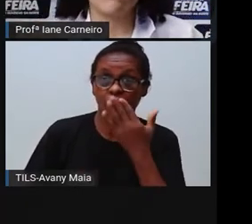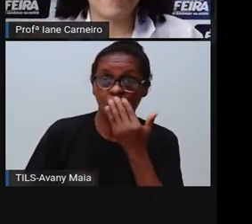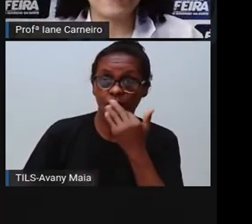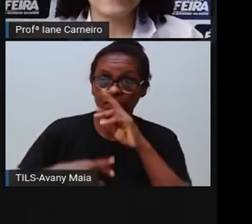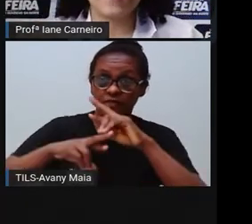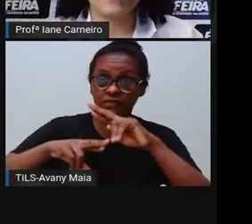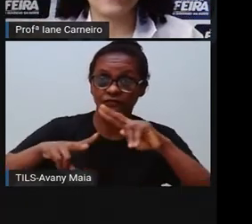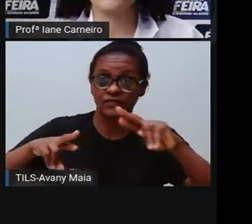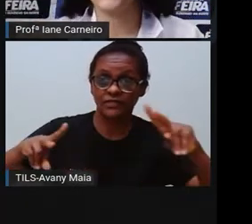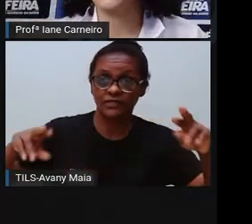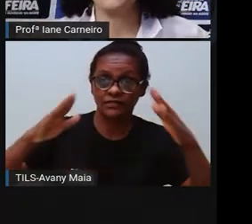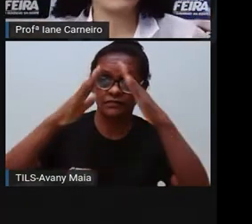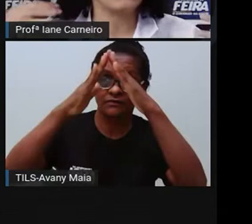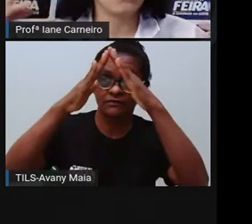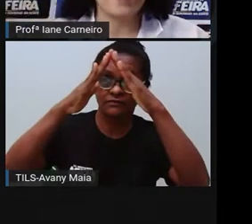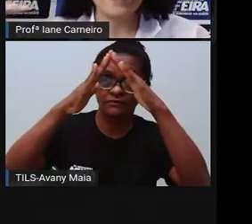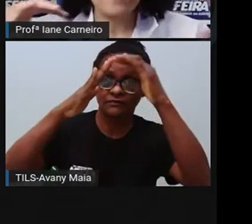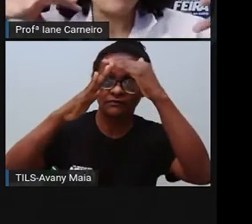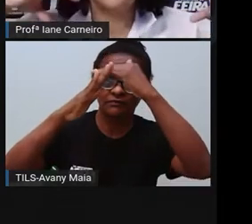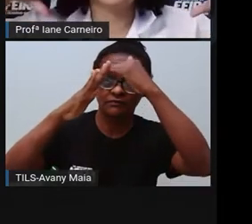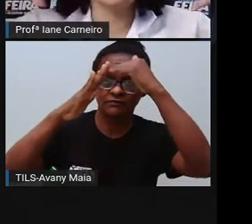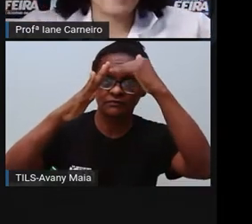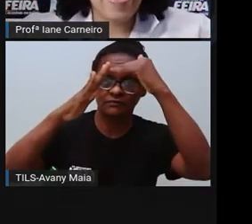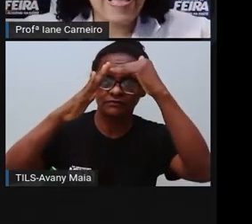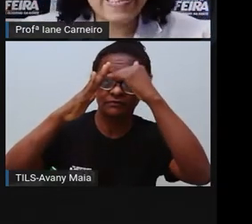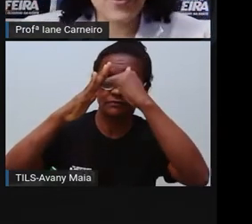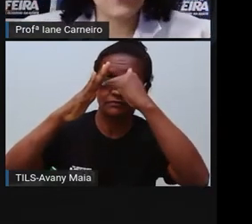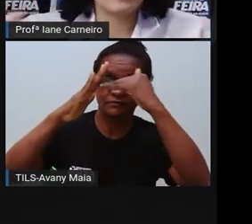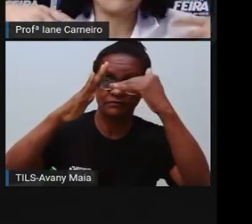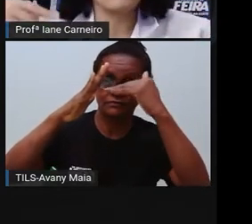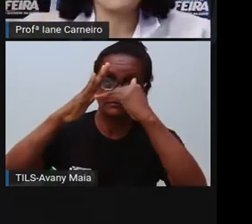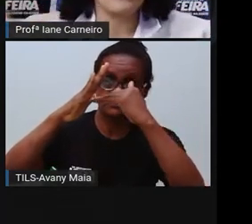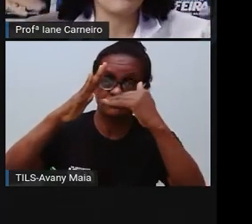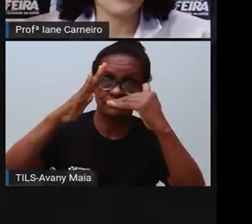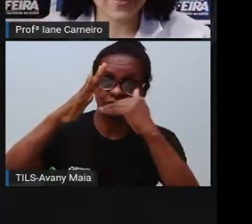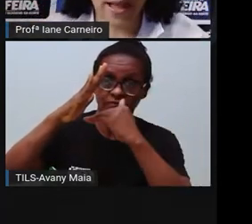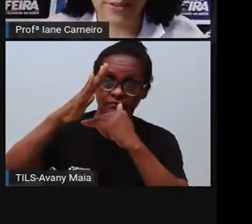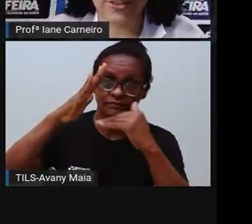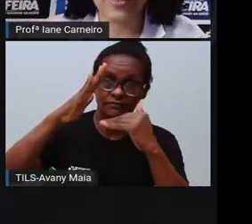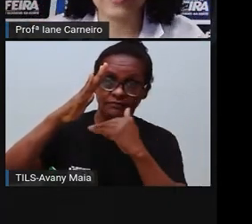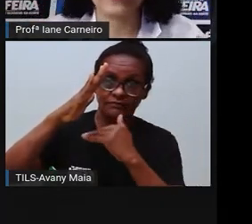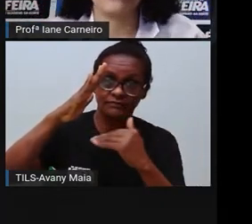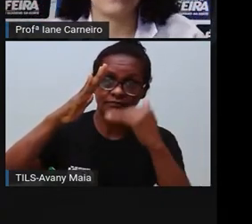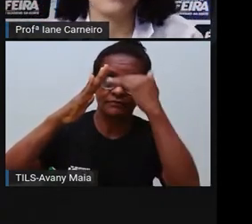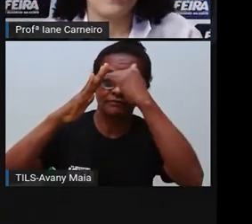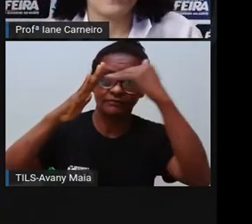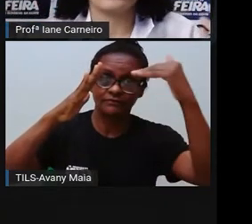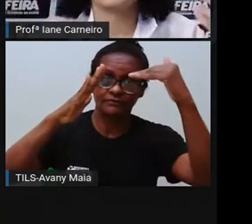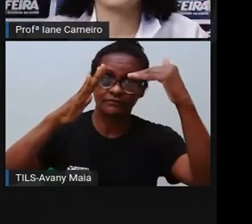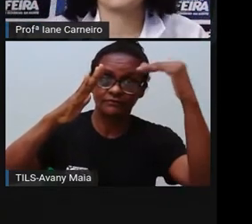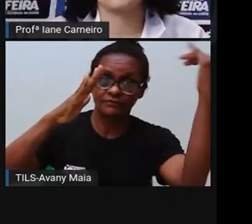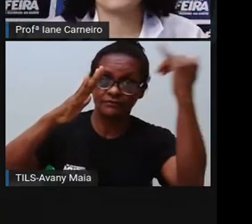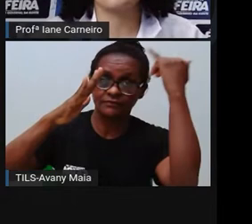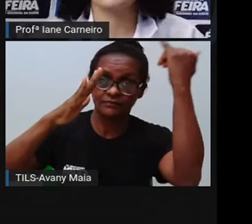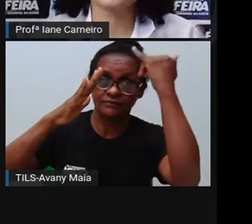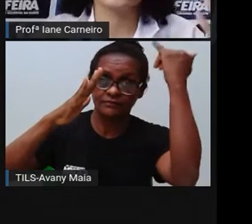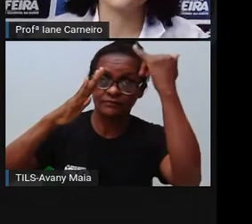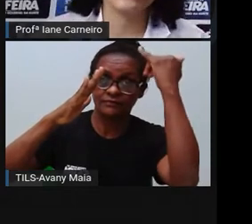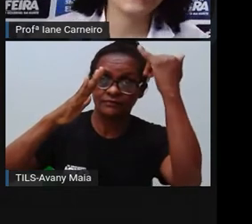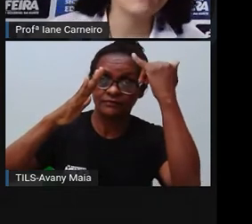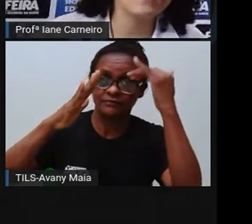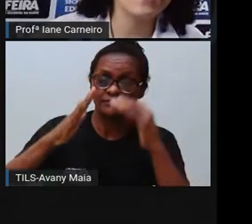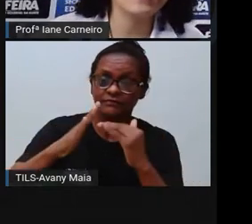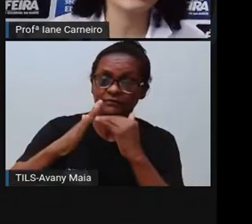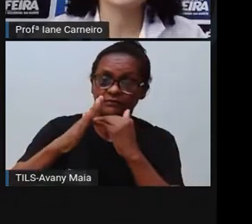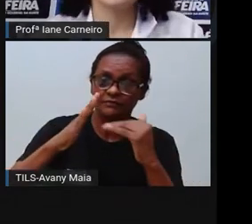tem na base da pirâmide é o que a gente pode comer. Mas é o que você pode comer à vontade, que são, ó, que são os alimentos que